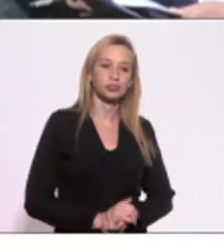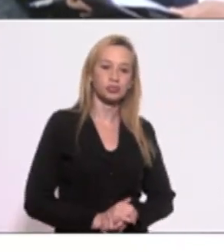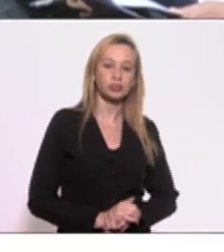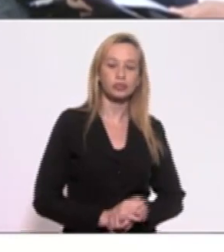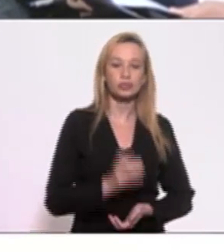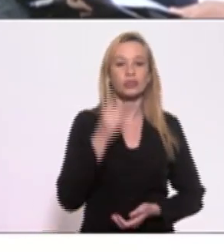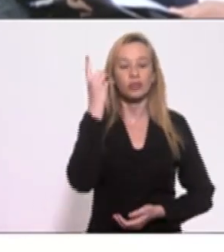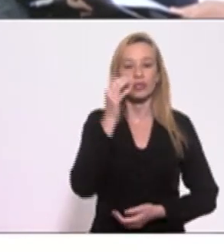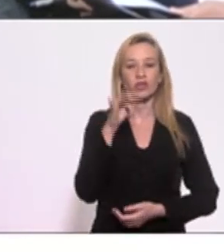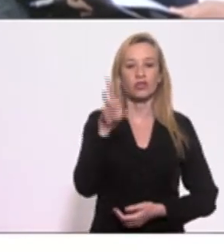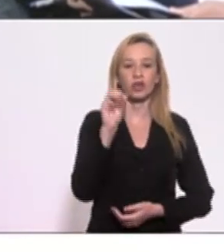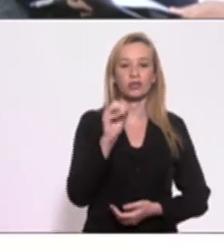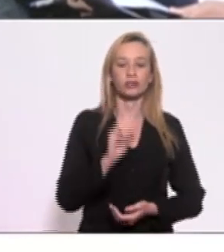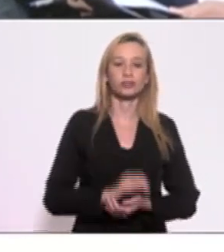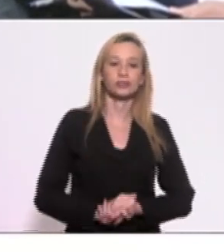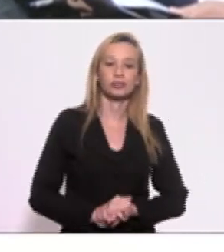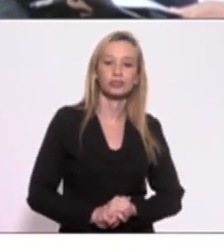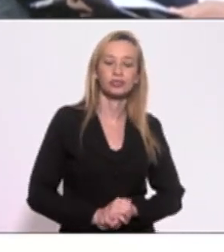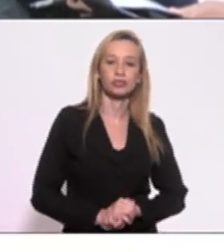Deputado Flávio Serafim.